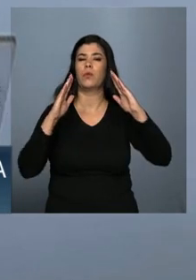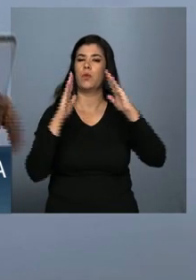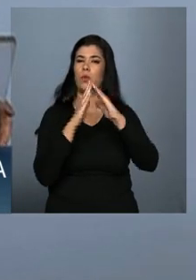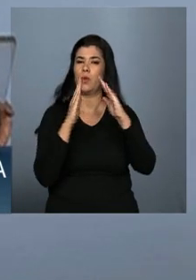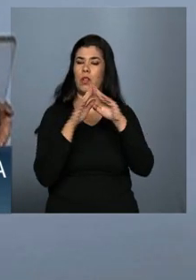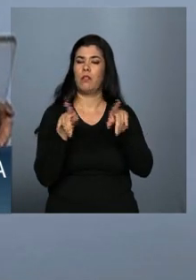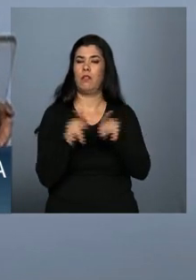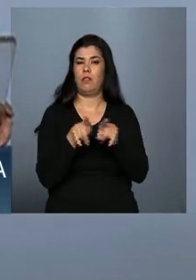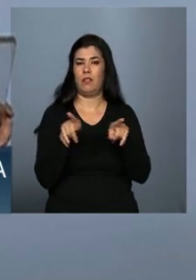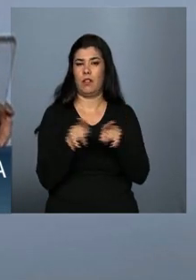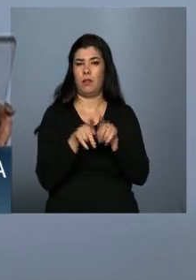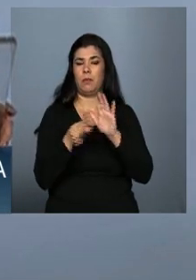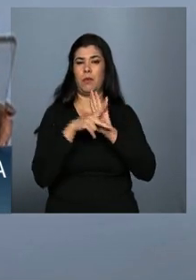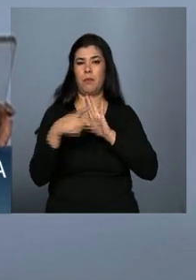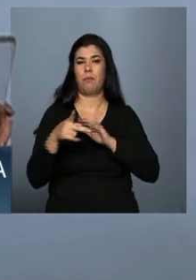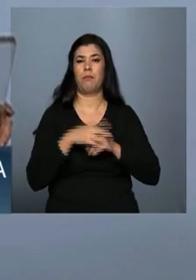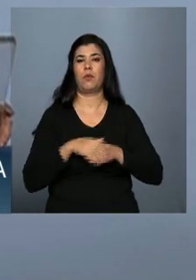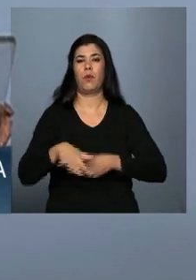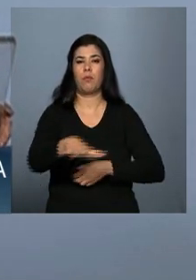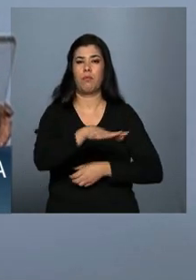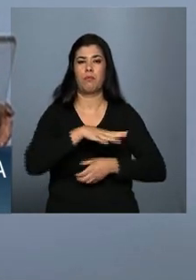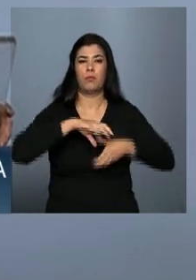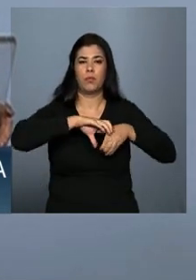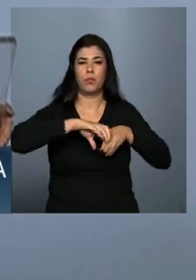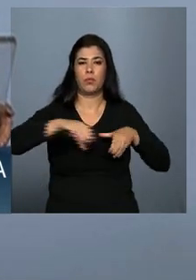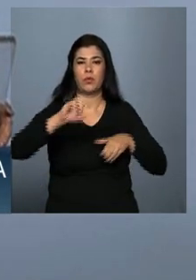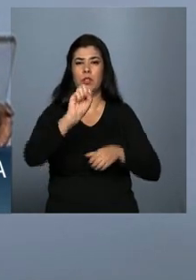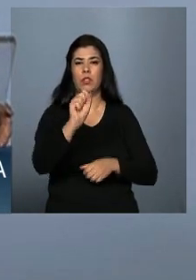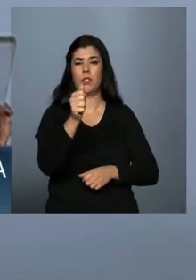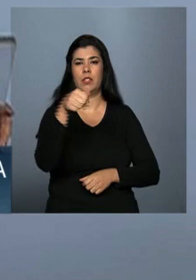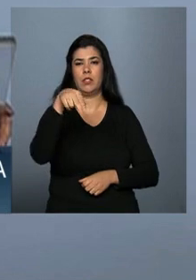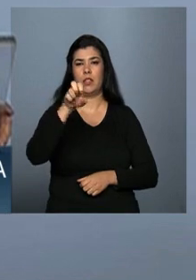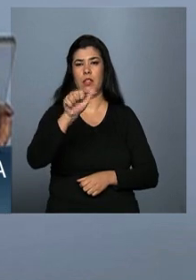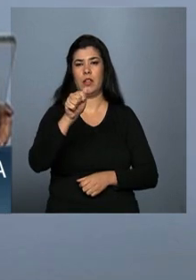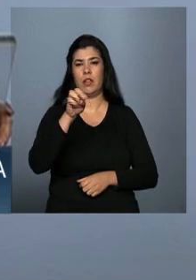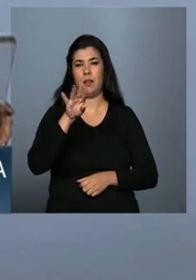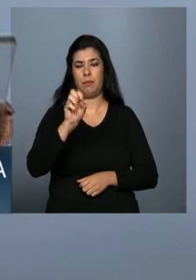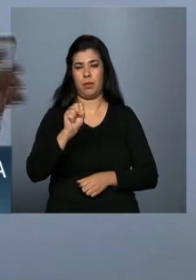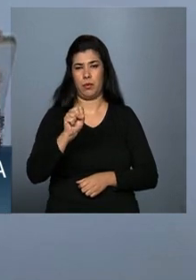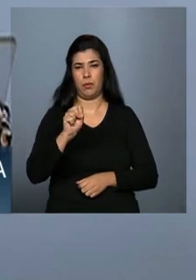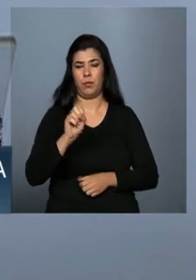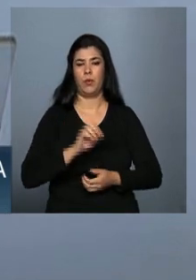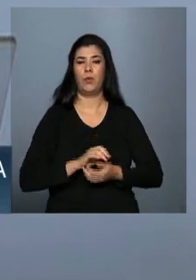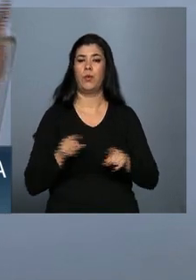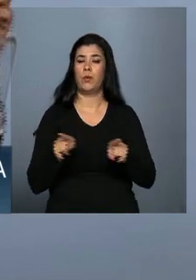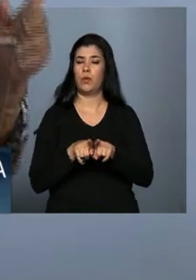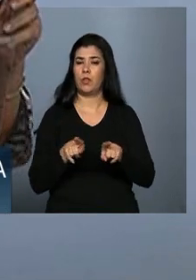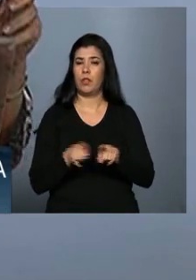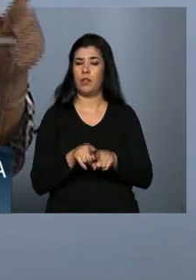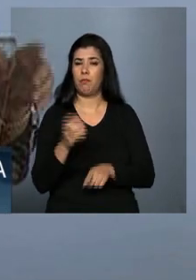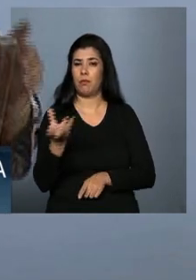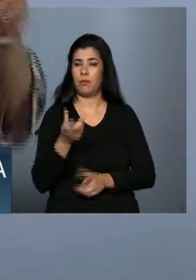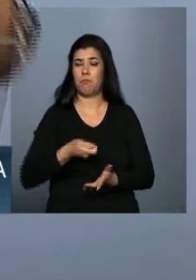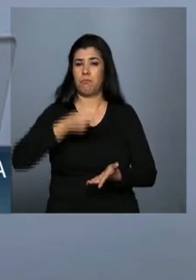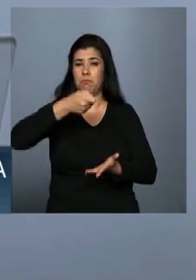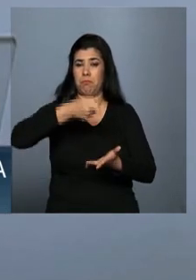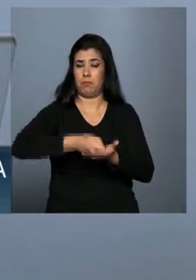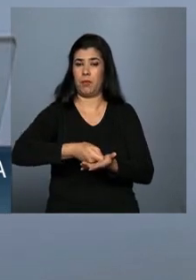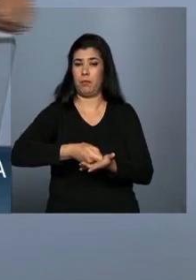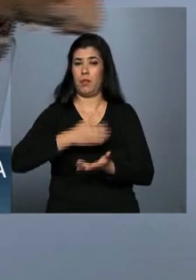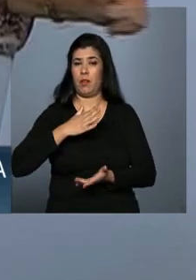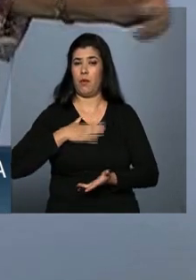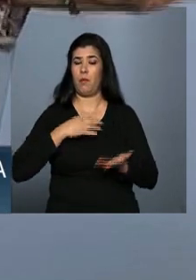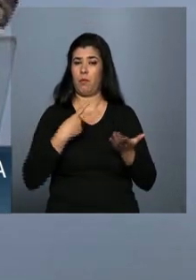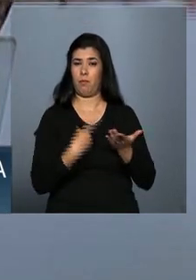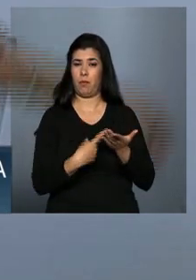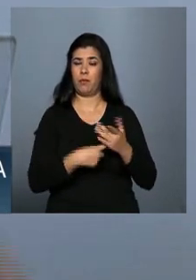moradia e também de saneamento básico. Por fim, eu quero reafirmar aqui um